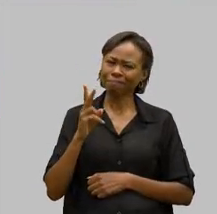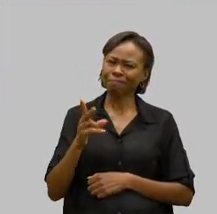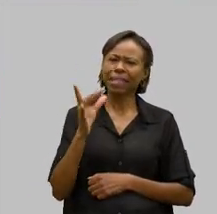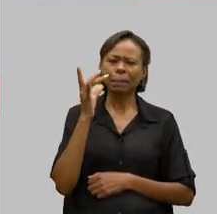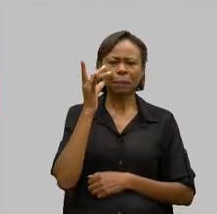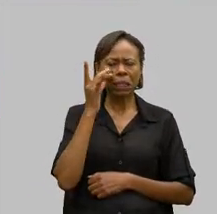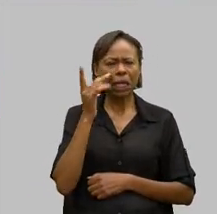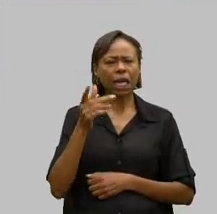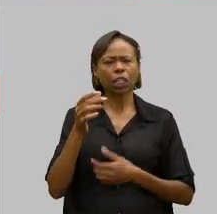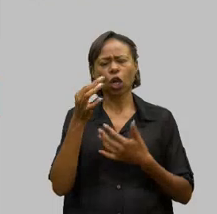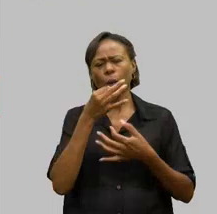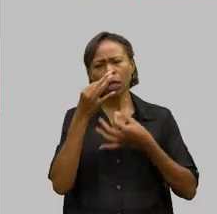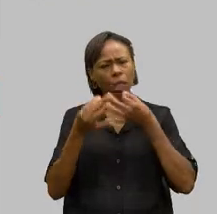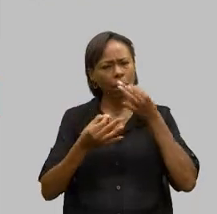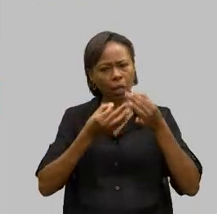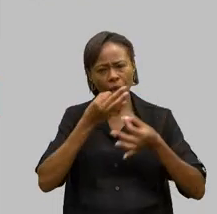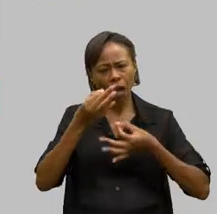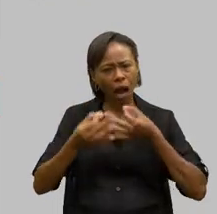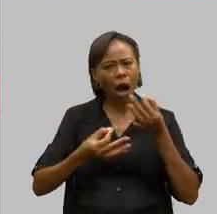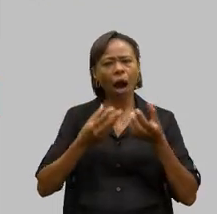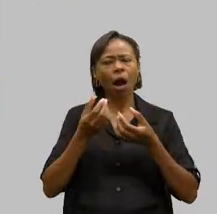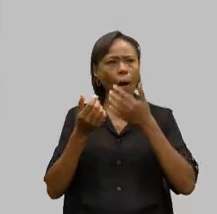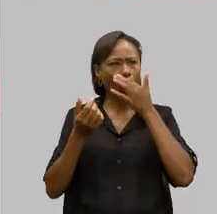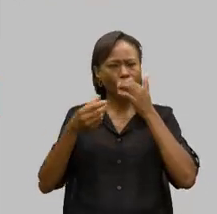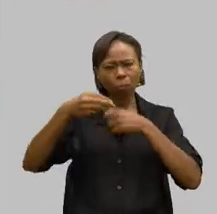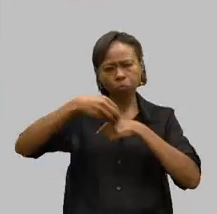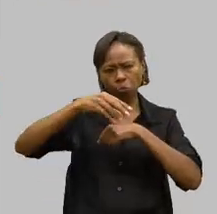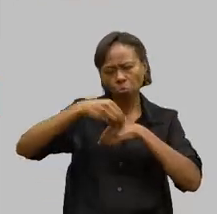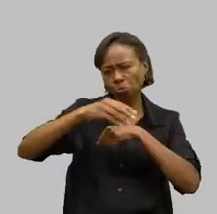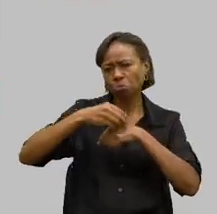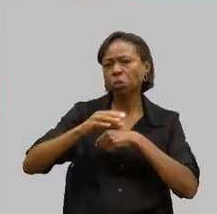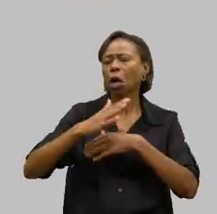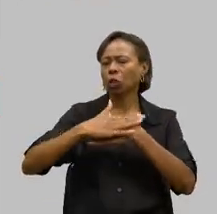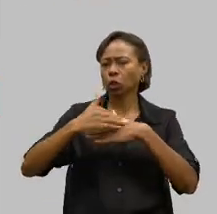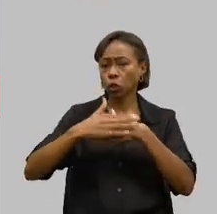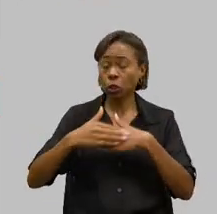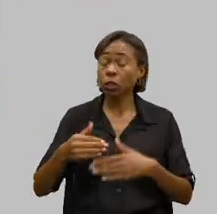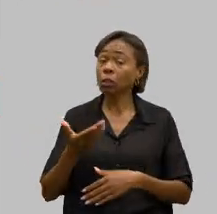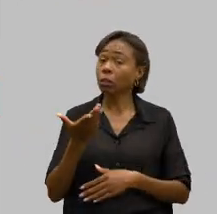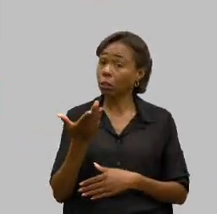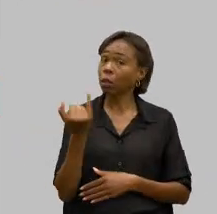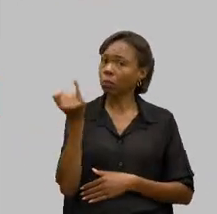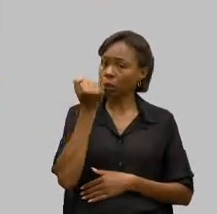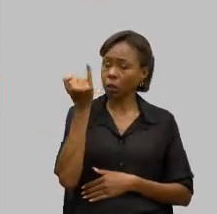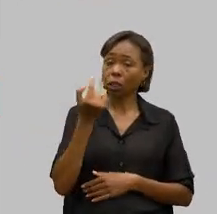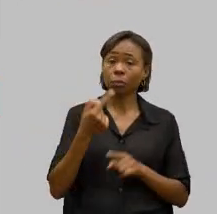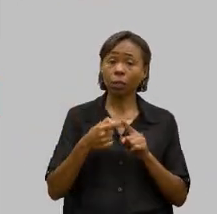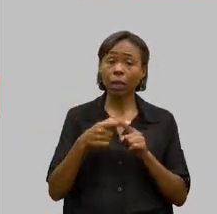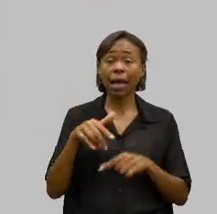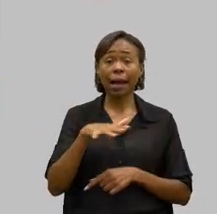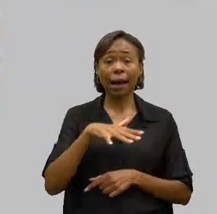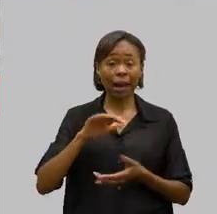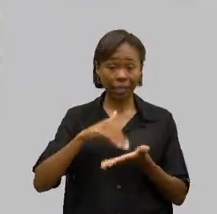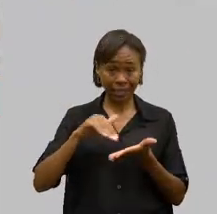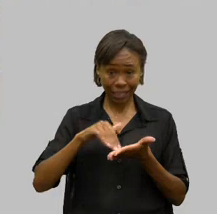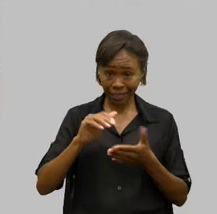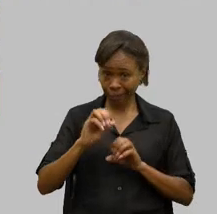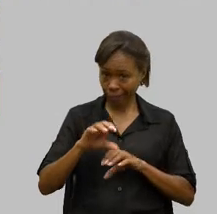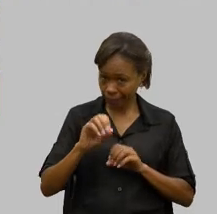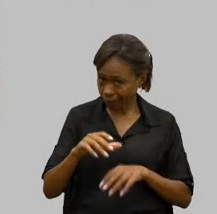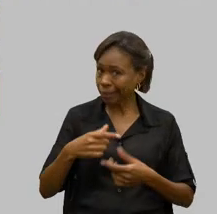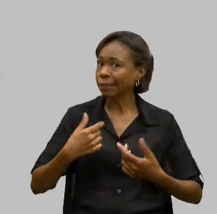críticas, trazendo sugestões e elogios, que é muito importante para a gente dar uma pasta da educação, uma pasta que nos exige muito, por ser muito grande.